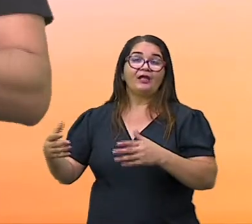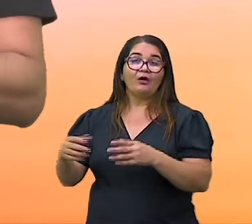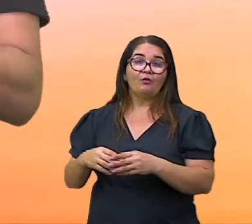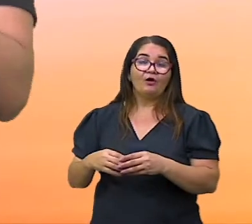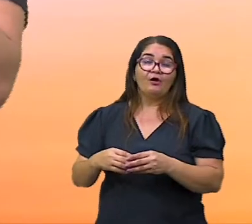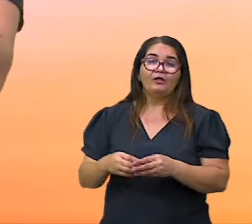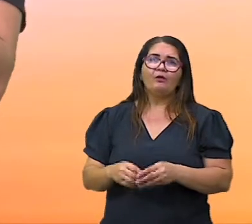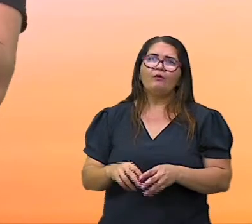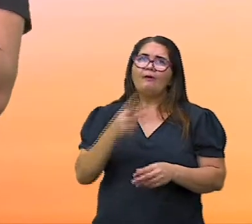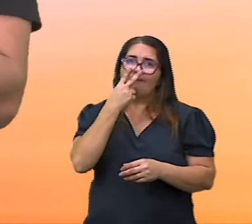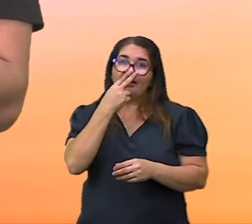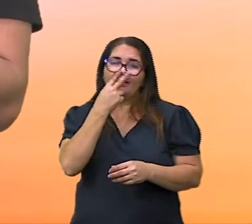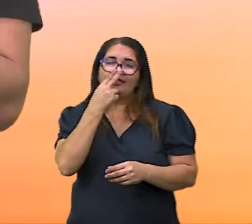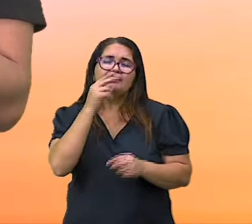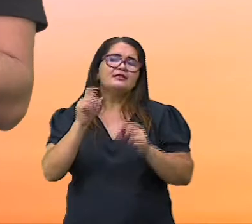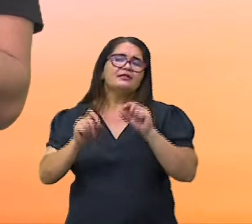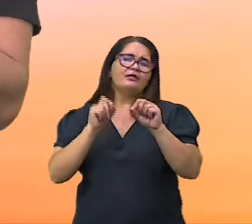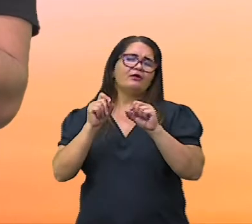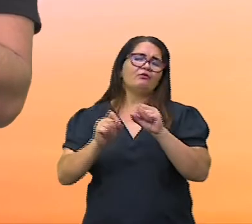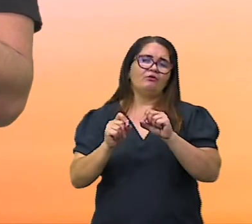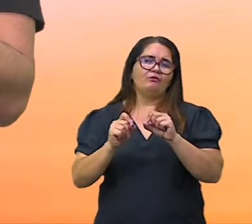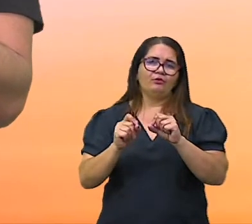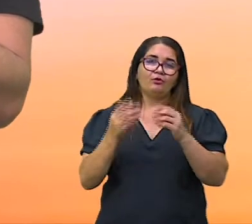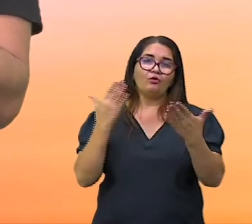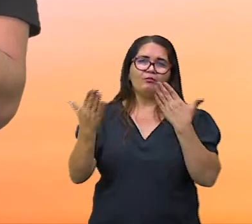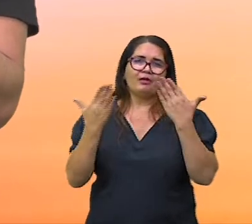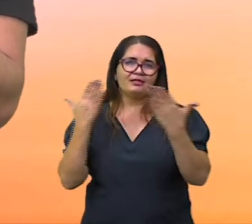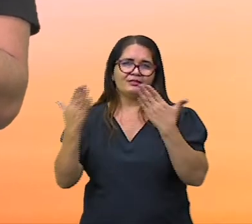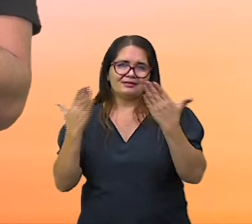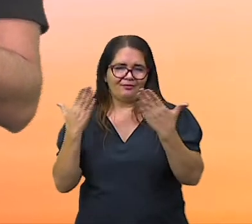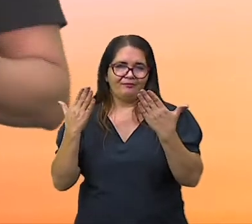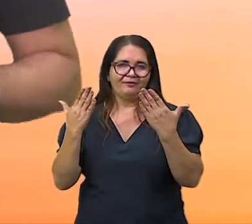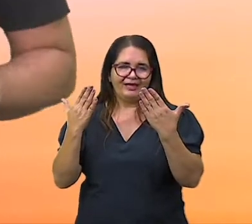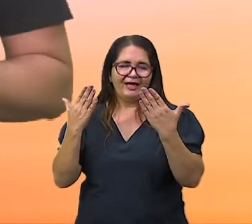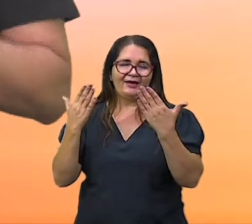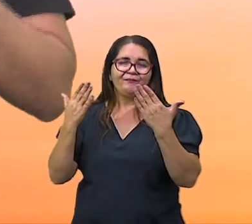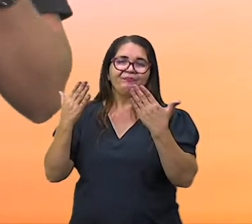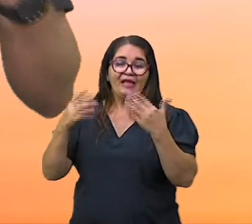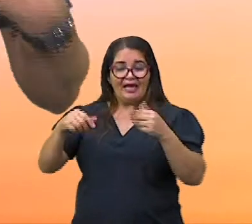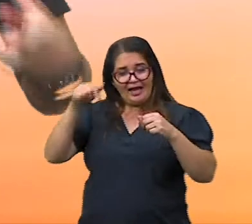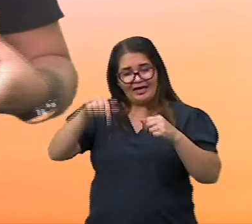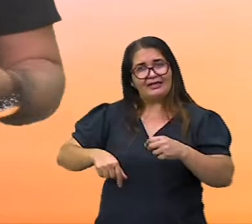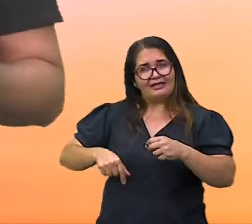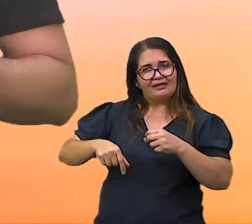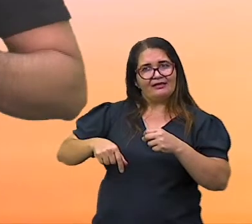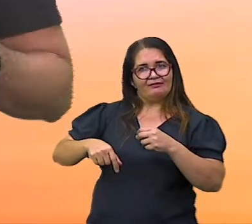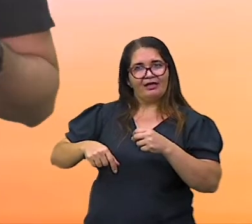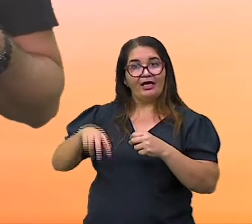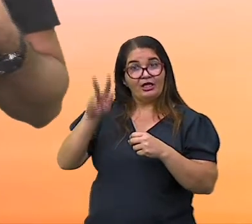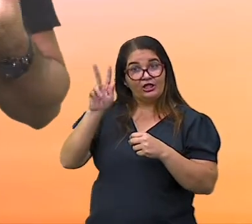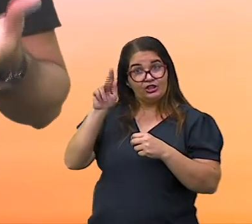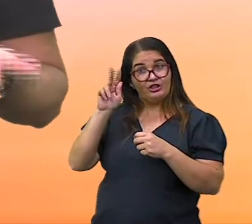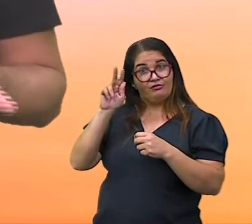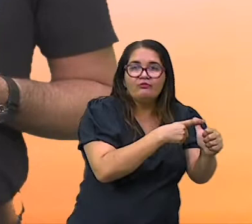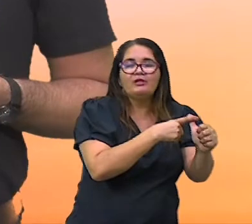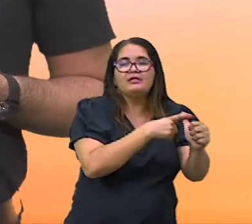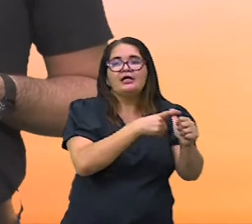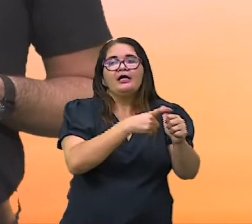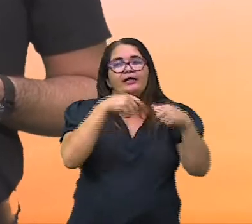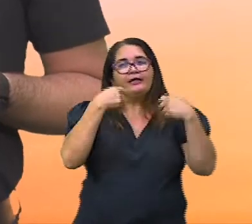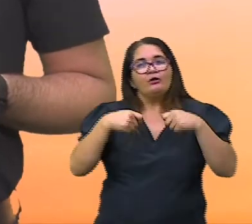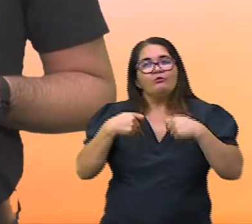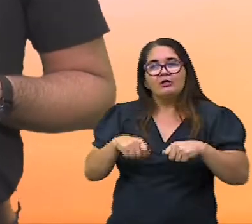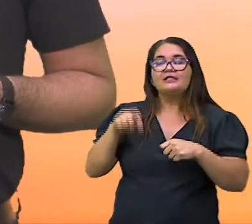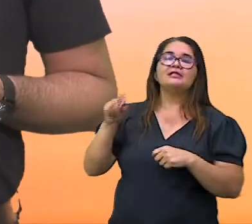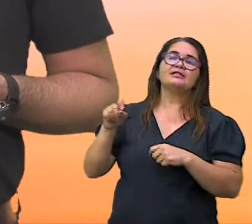se fosse uma cidade, Governador Valadares, e os seus distritos. Entre todas elas, fala-se